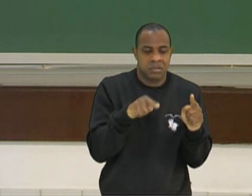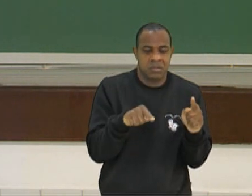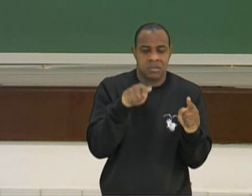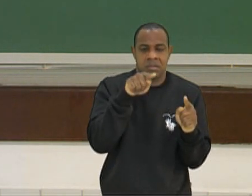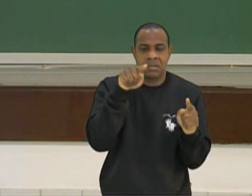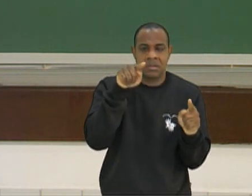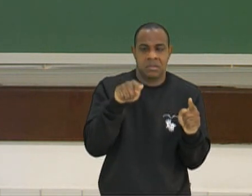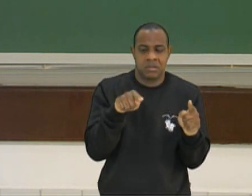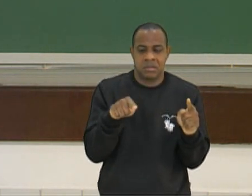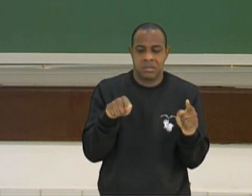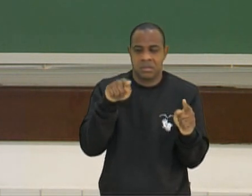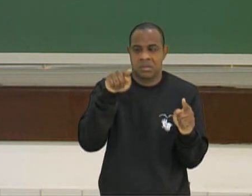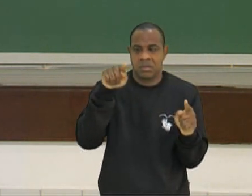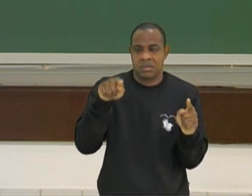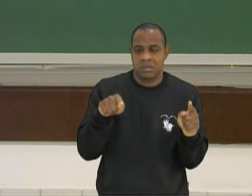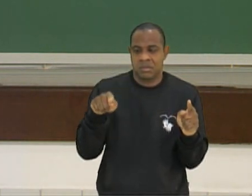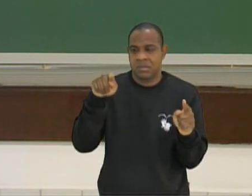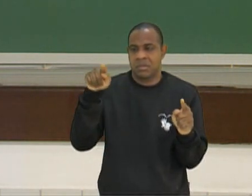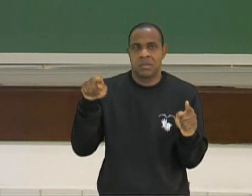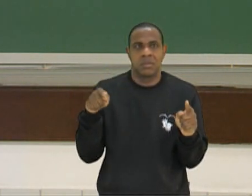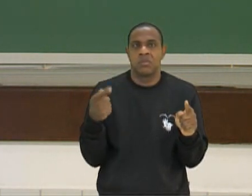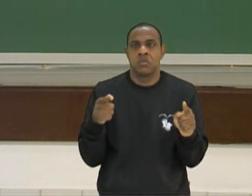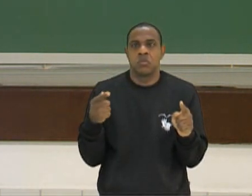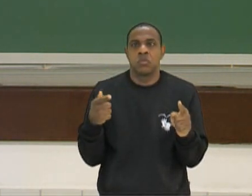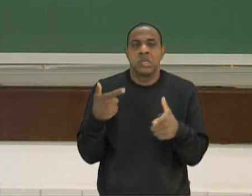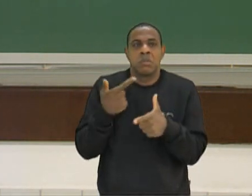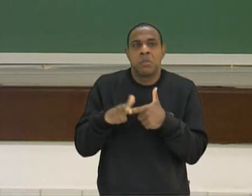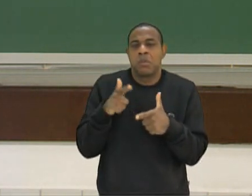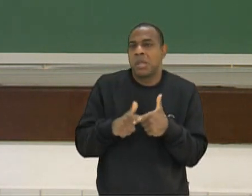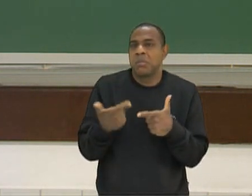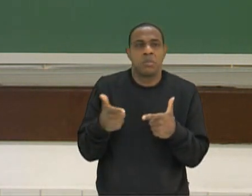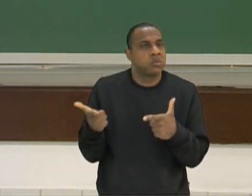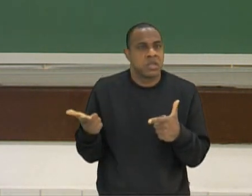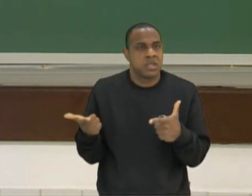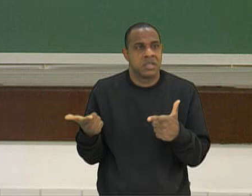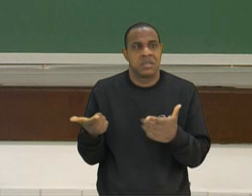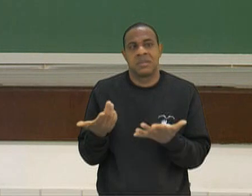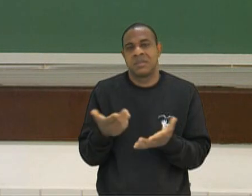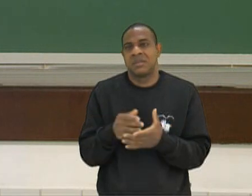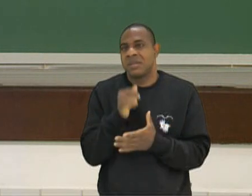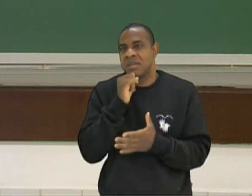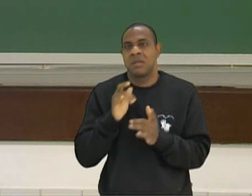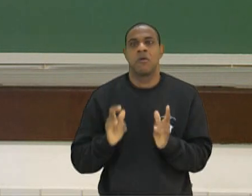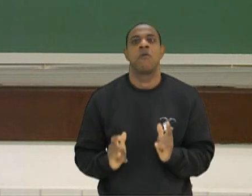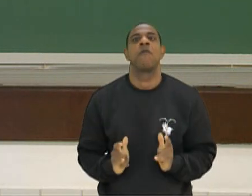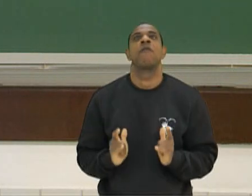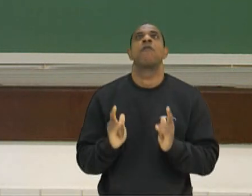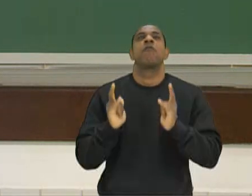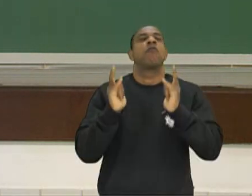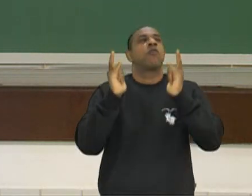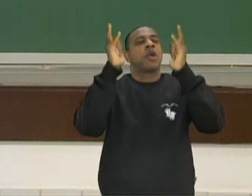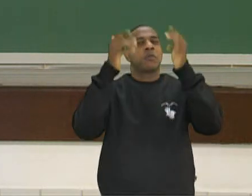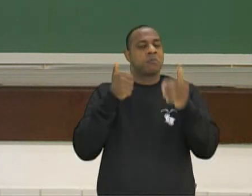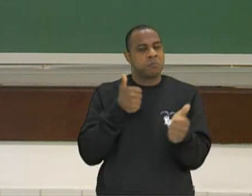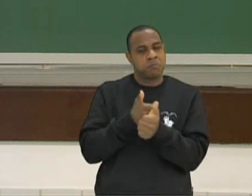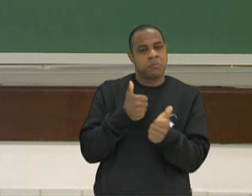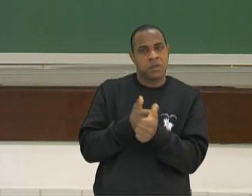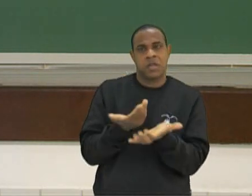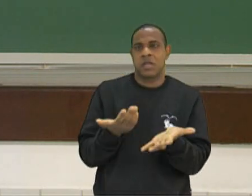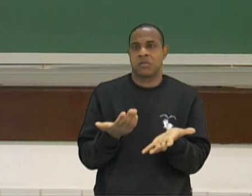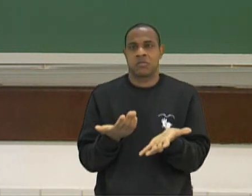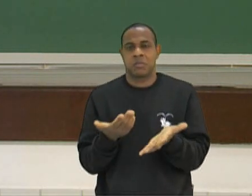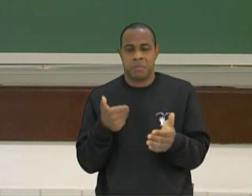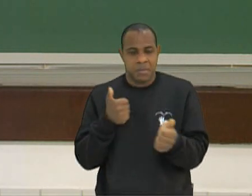eles podem estar gerando interferência, como da ferragem, por exemplo, de um prédio muito grande próximo à sua casa. Então